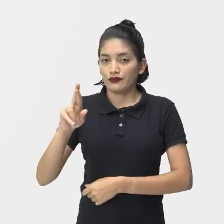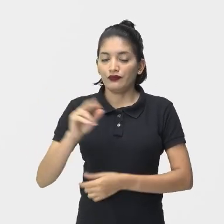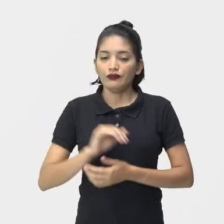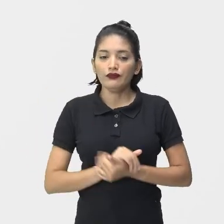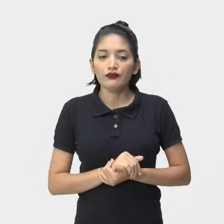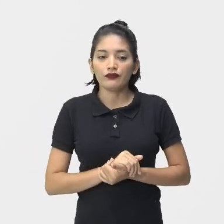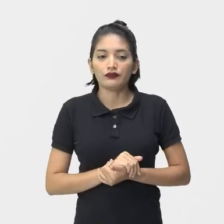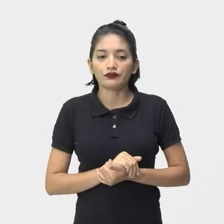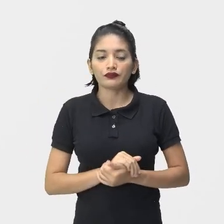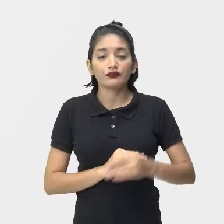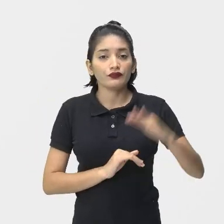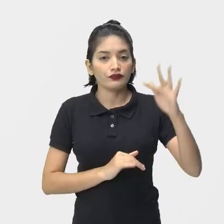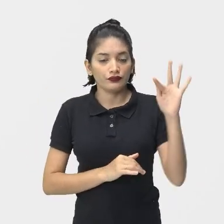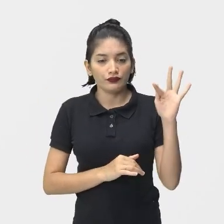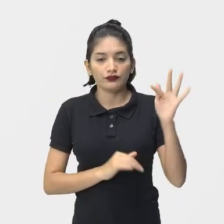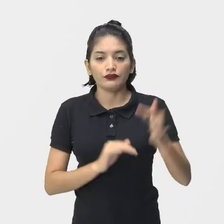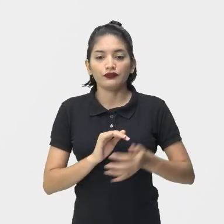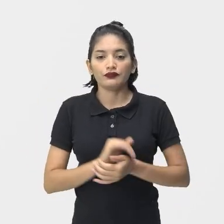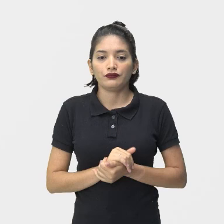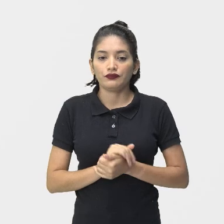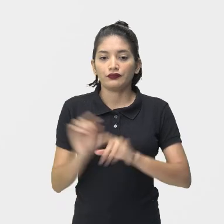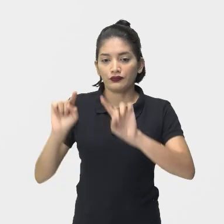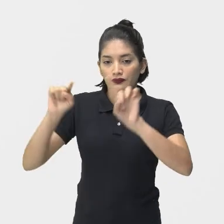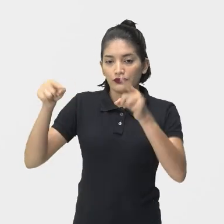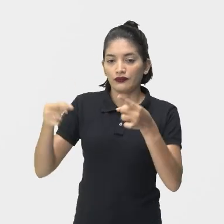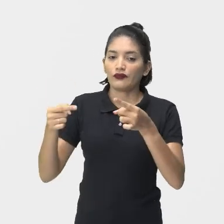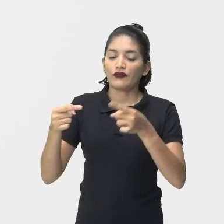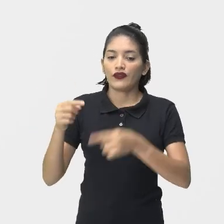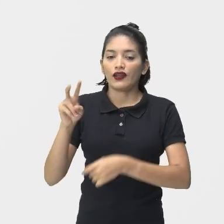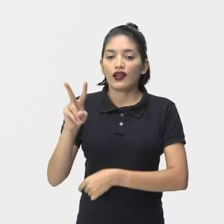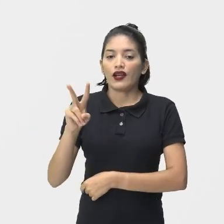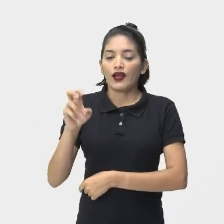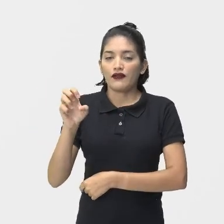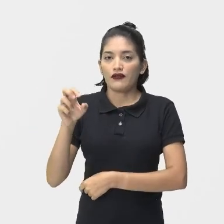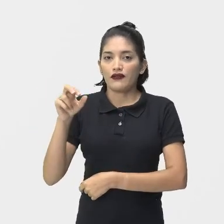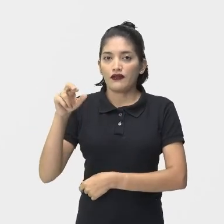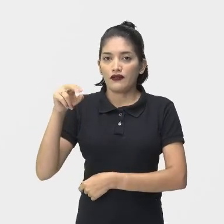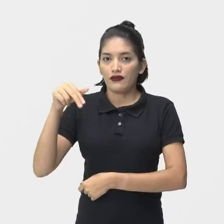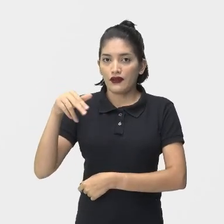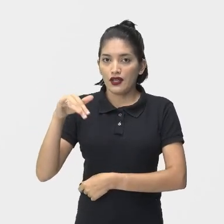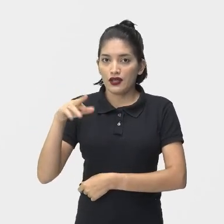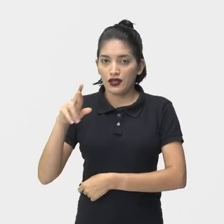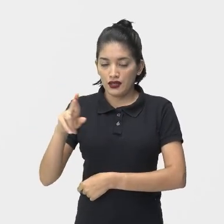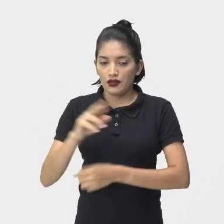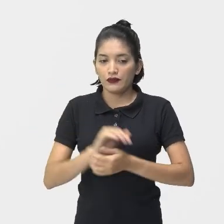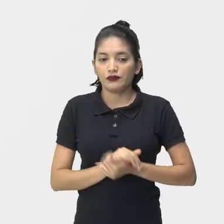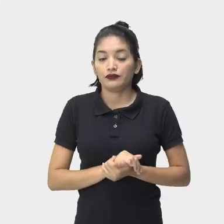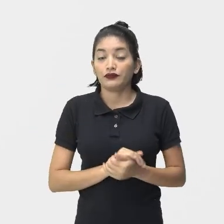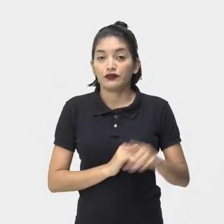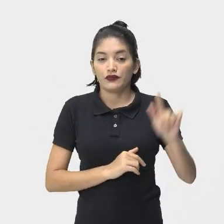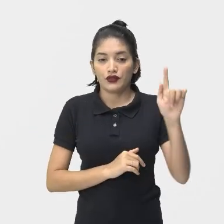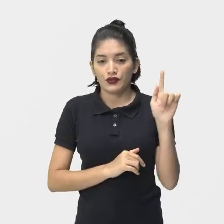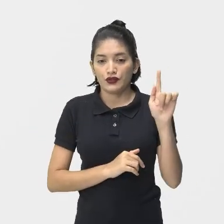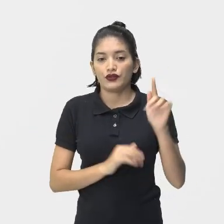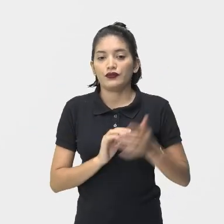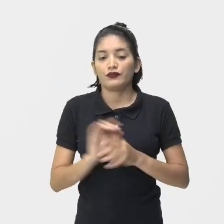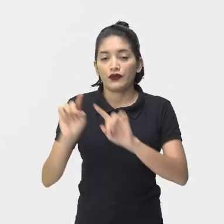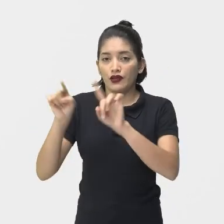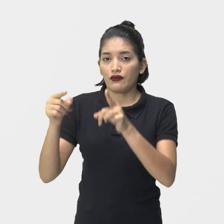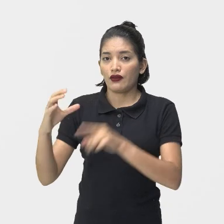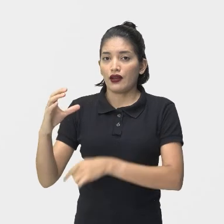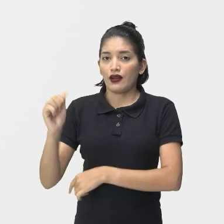tu. Letra F, verbo venir, para ser conjugado com nosotras. Letra G,